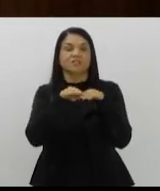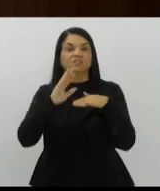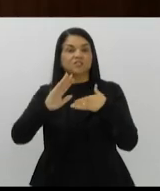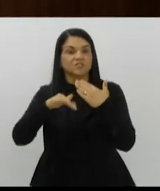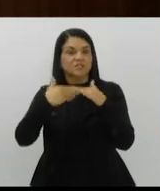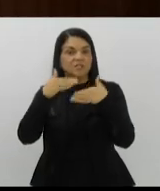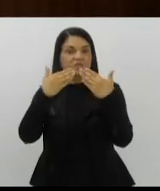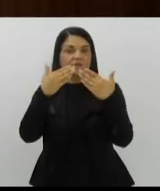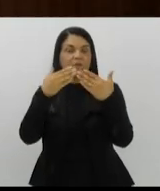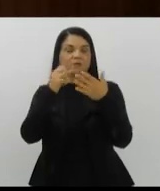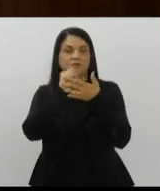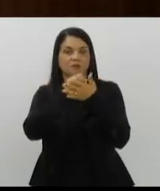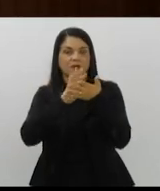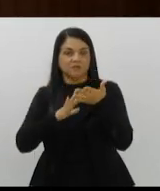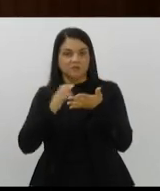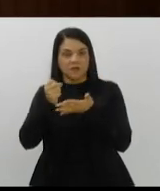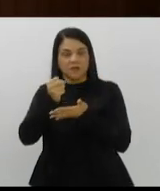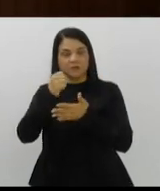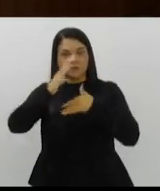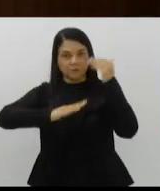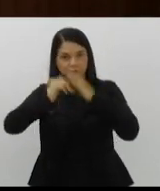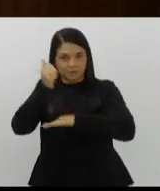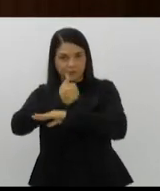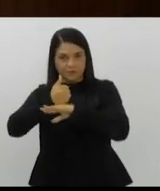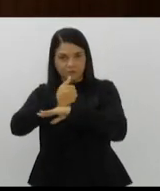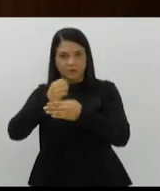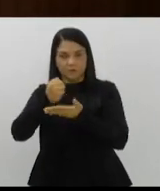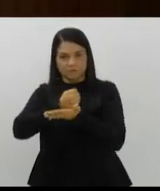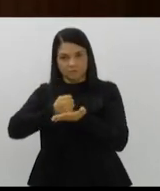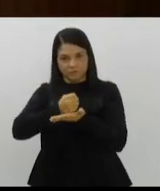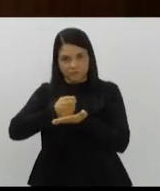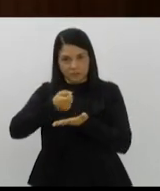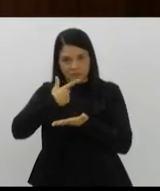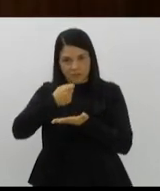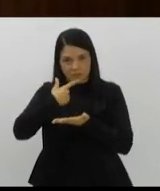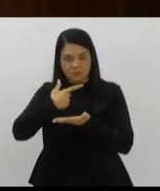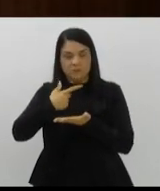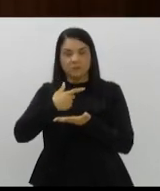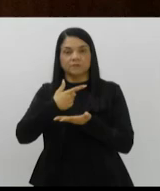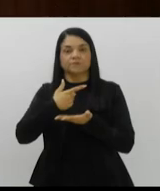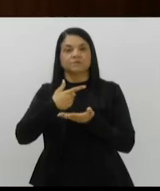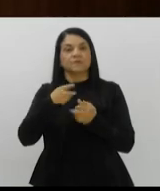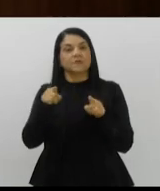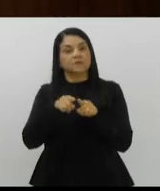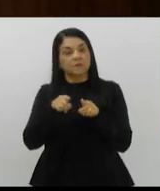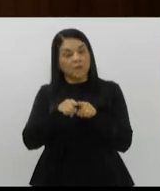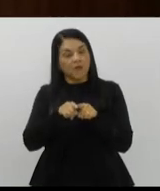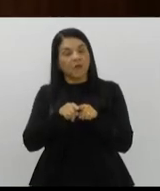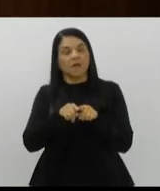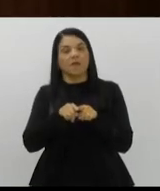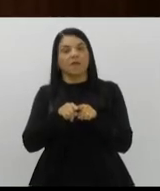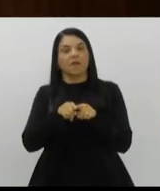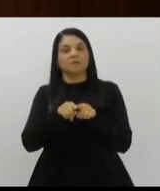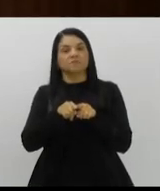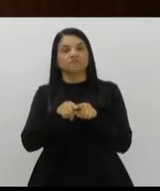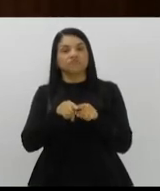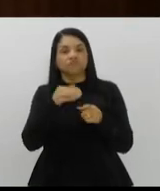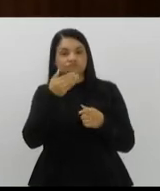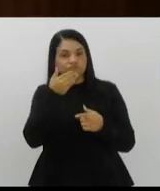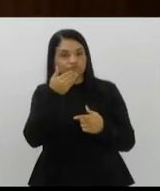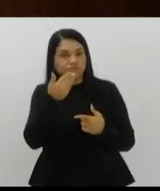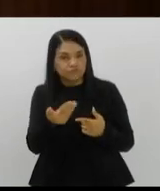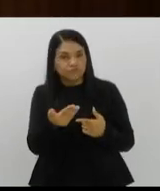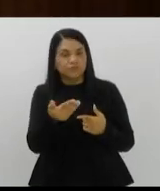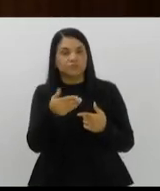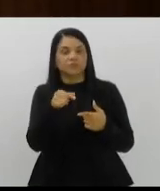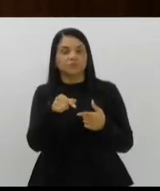desenvolvimento da atividade farmacêutica, que são muitas, além, obviamente, de ir ao encontro de uma demanda que vem